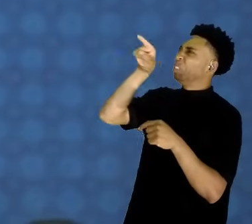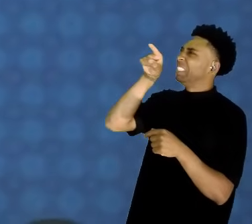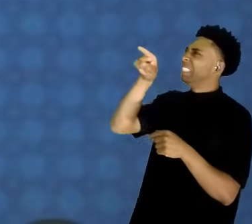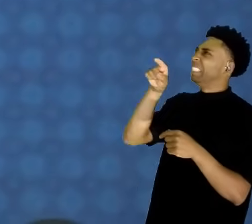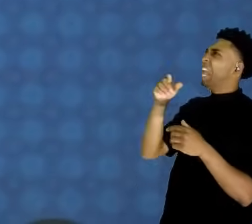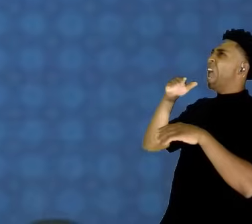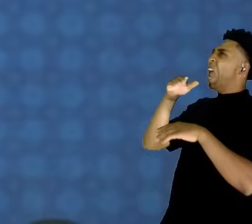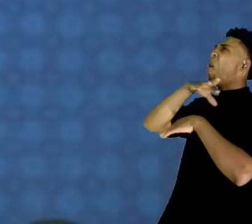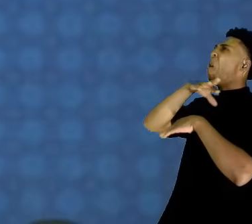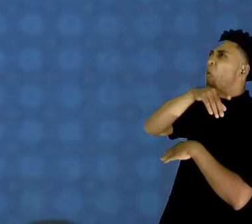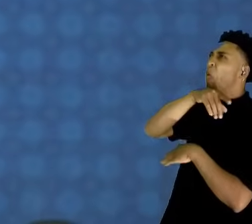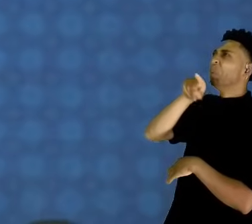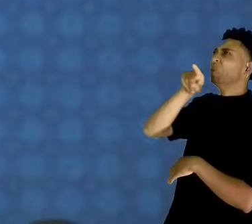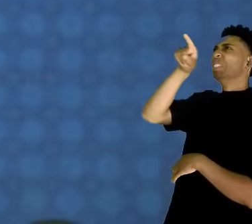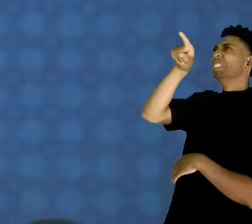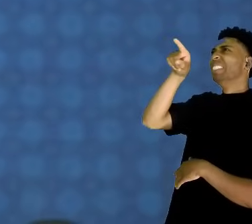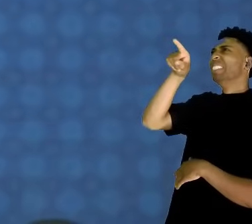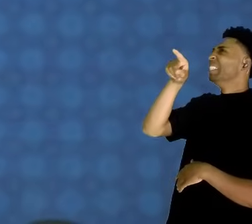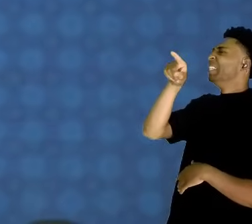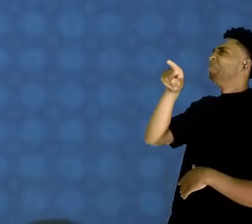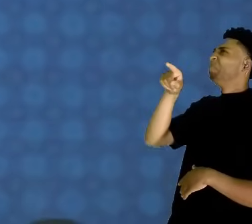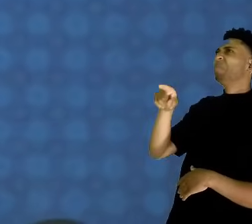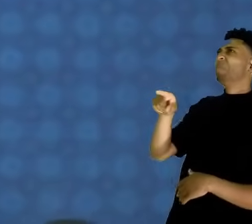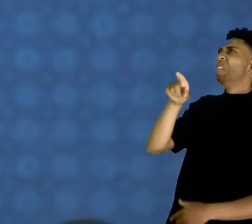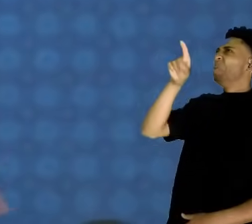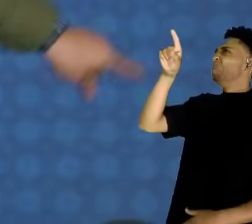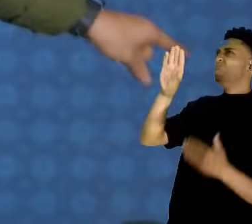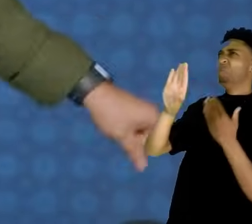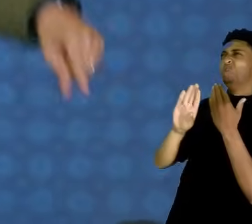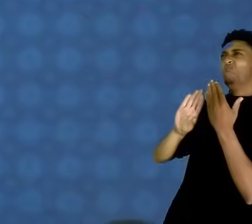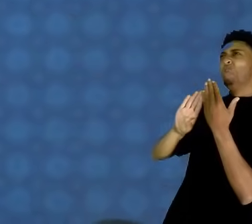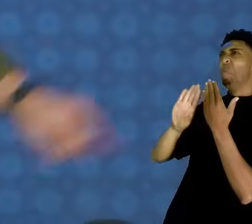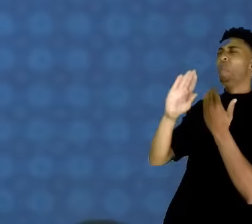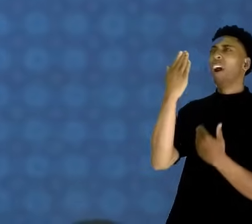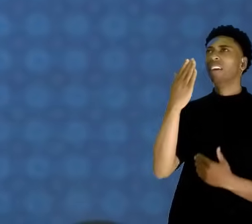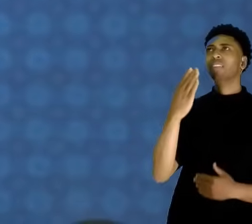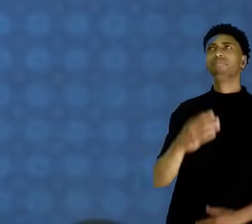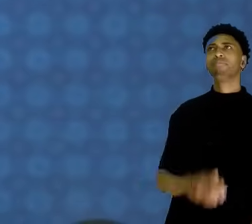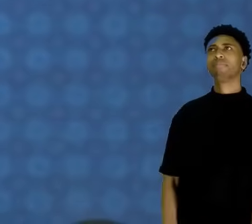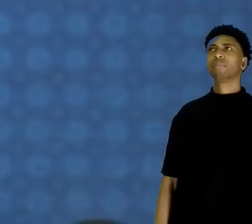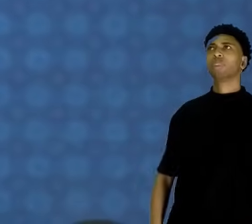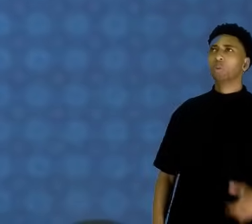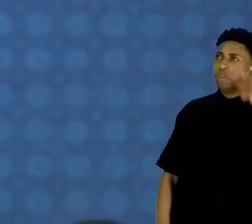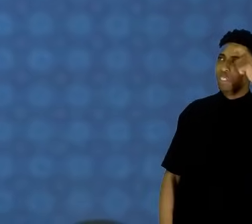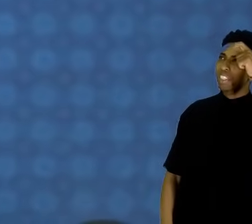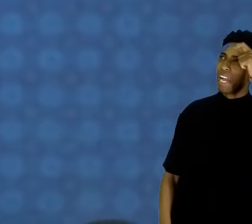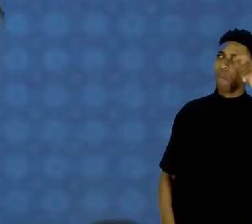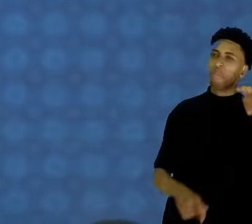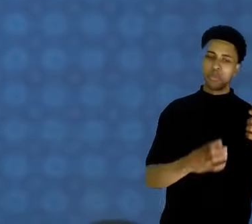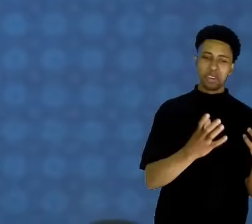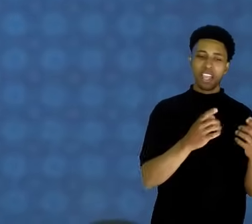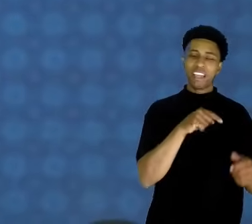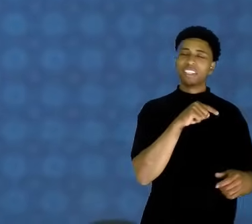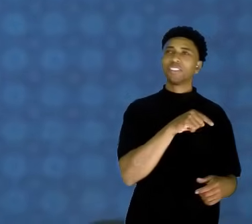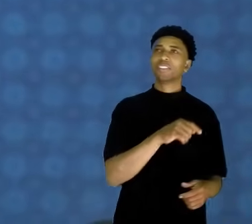Ele que Ele é cruel. Como eu já ouvi muita gente dizendo, se Deus me amasse, Deus me amasse, Deus está dizendo: tolo,